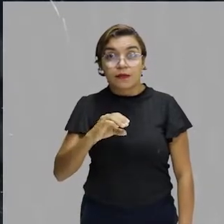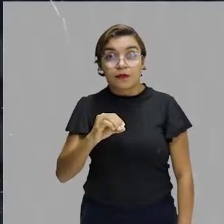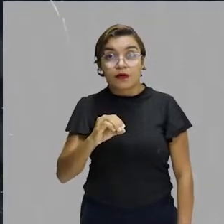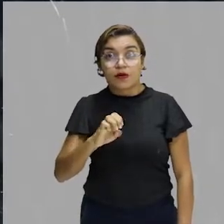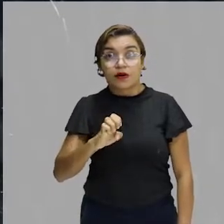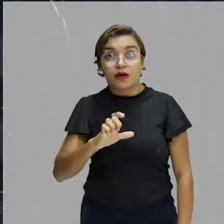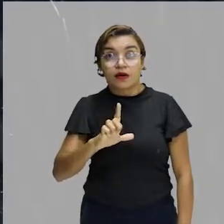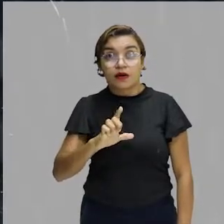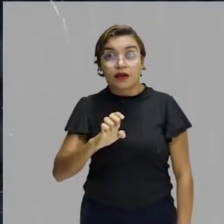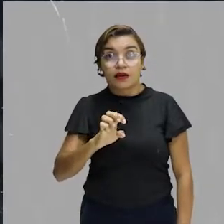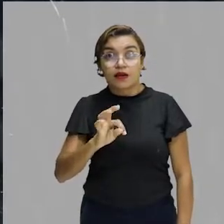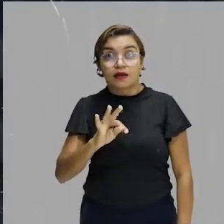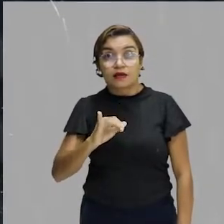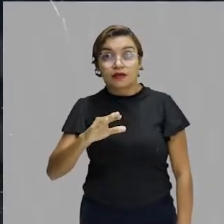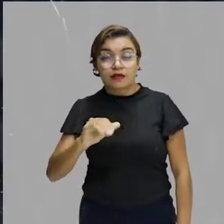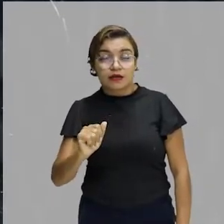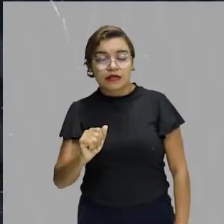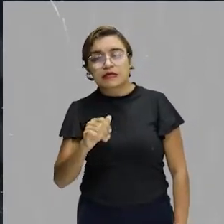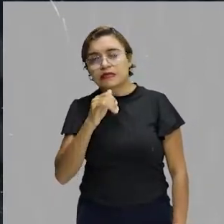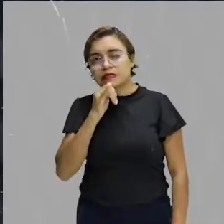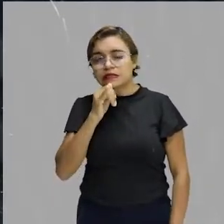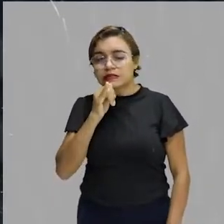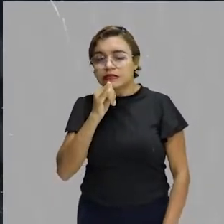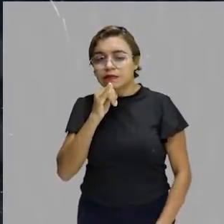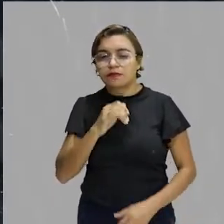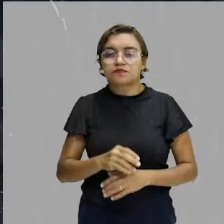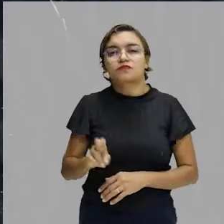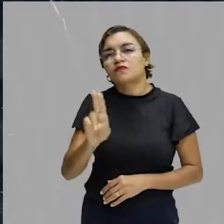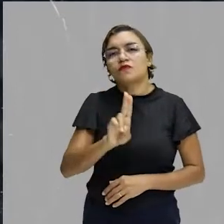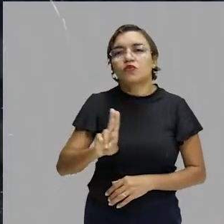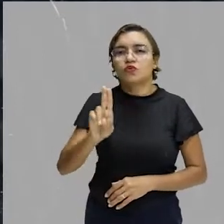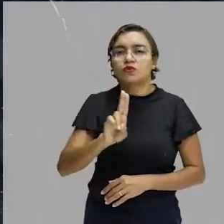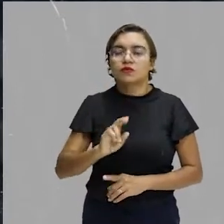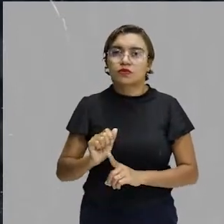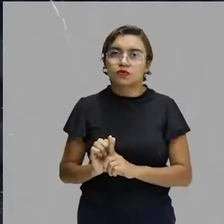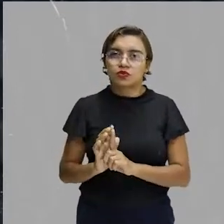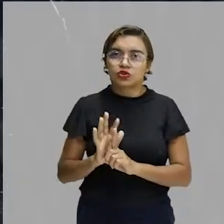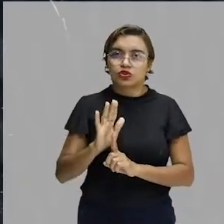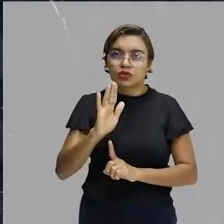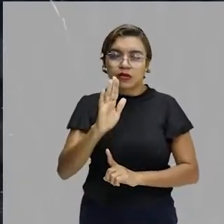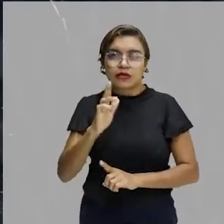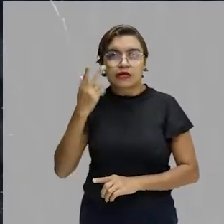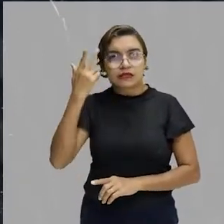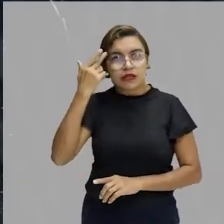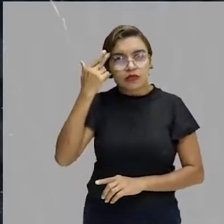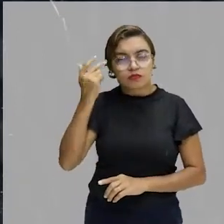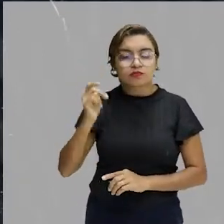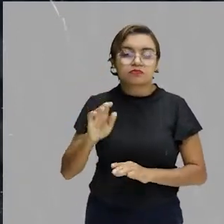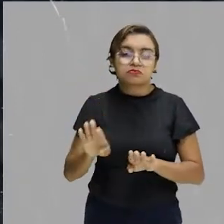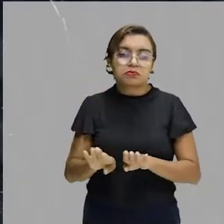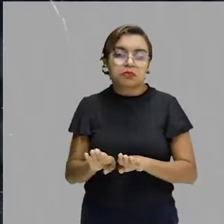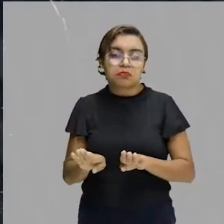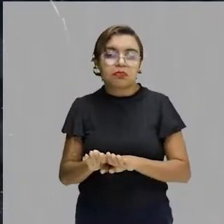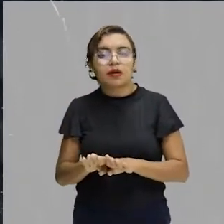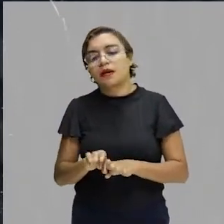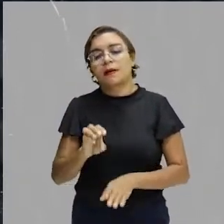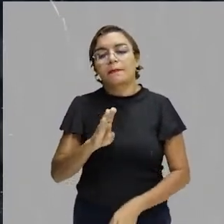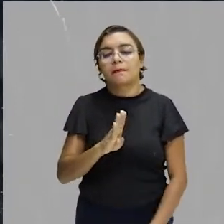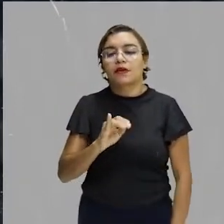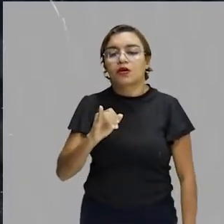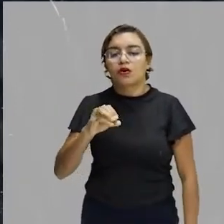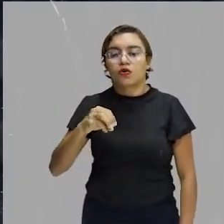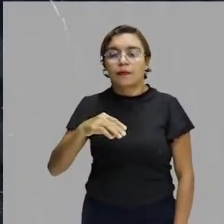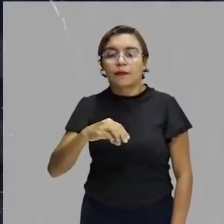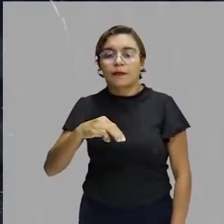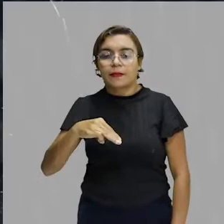quê? No combustível fóssil, na queima do carvão mineral, da utilização do gás natural, da utilização da biomassa. Qual é a